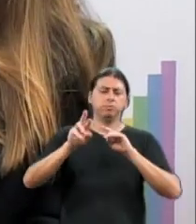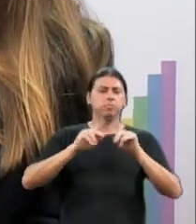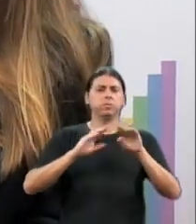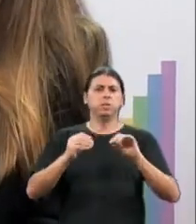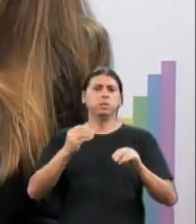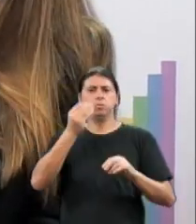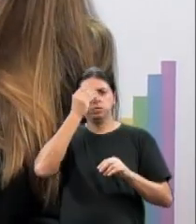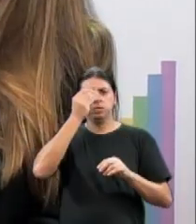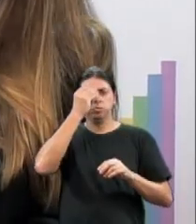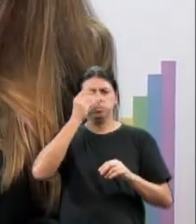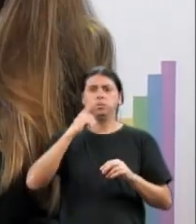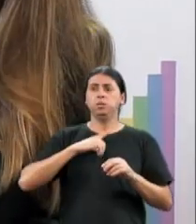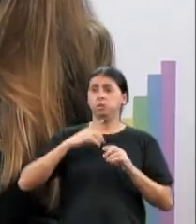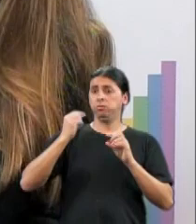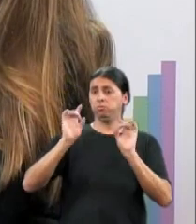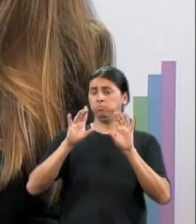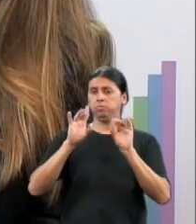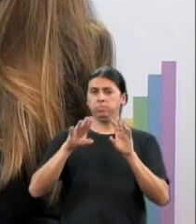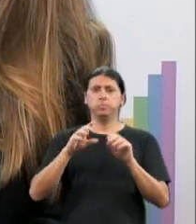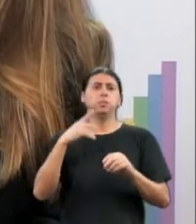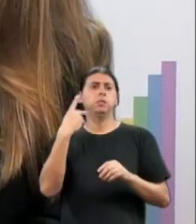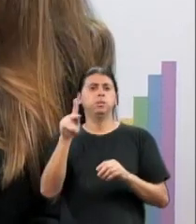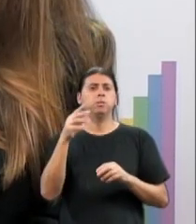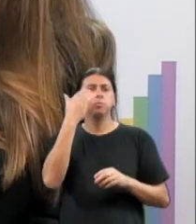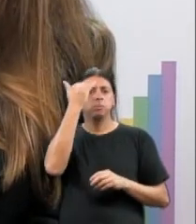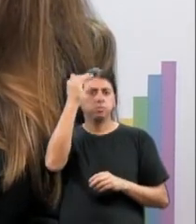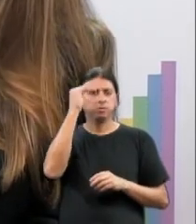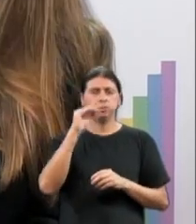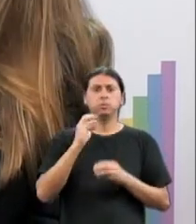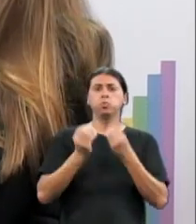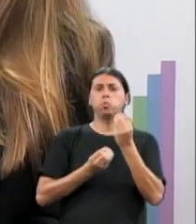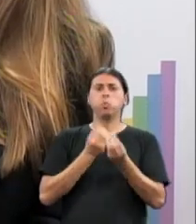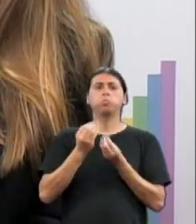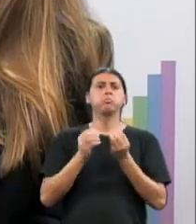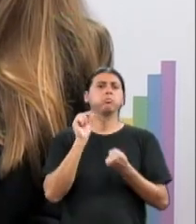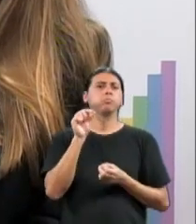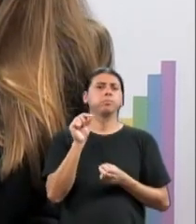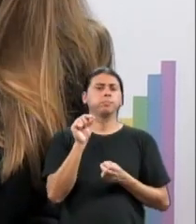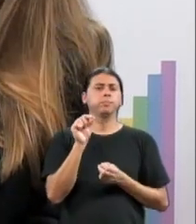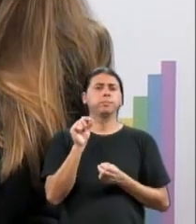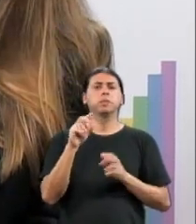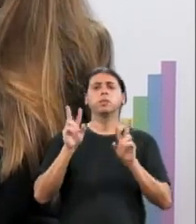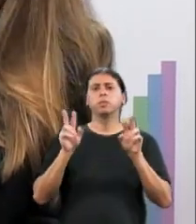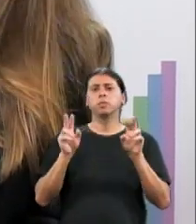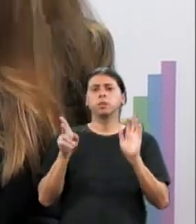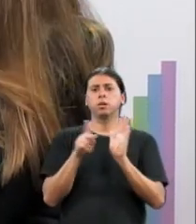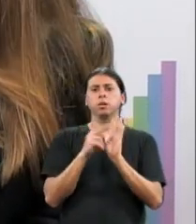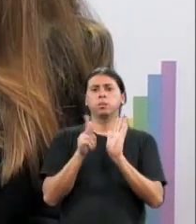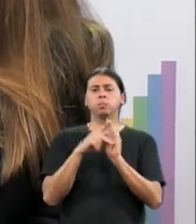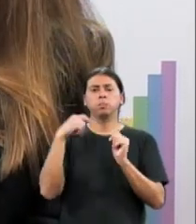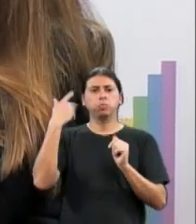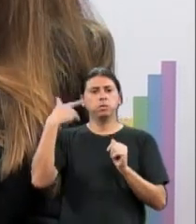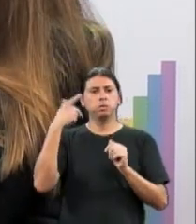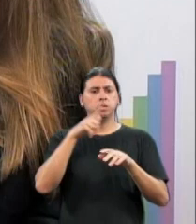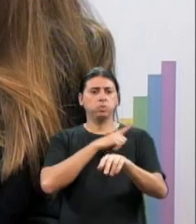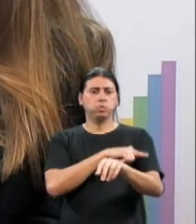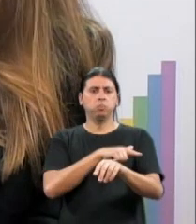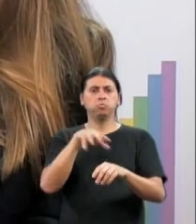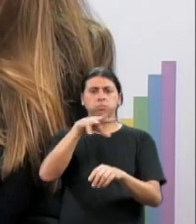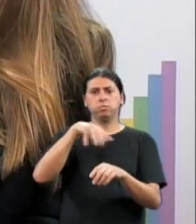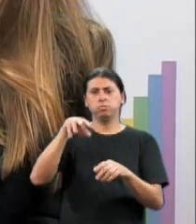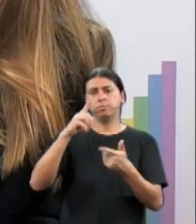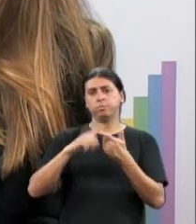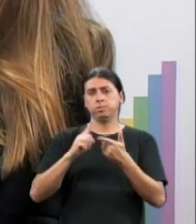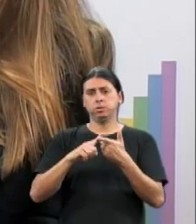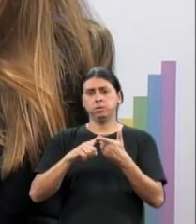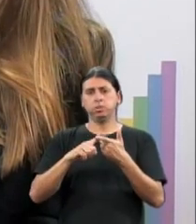Eu destacaria nessa perspectiva do como a questão das próprias políticas educacionais.